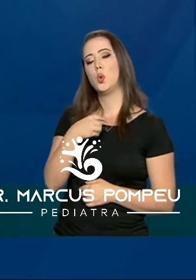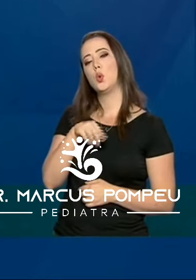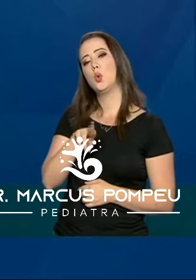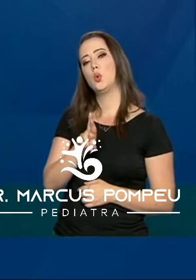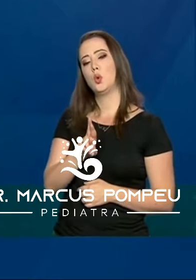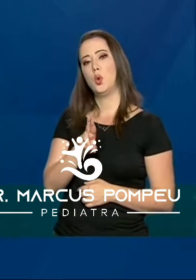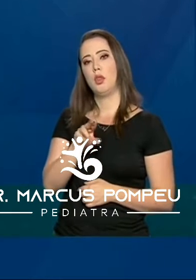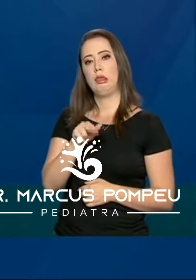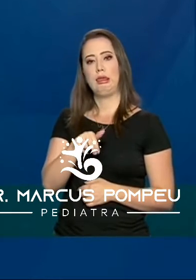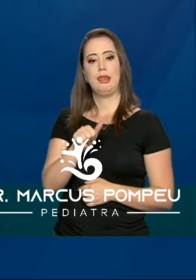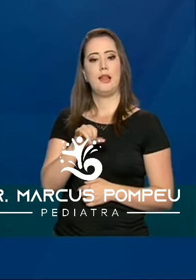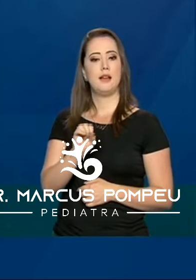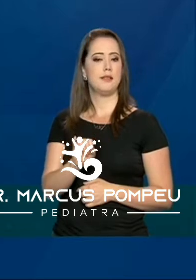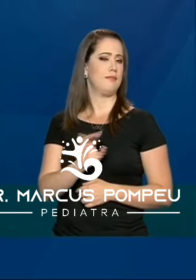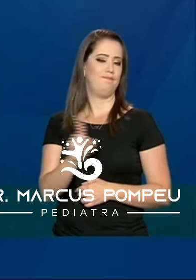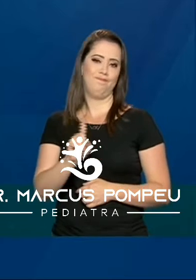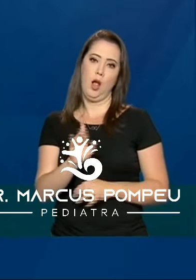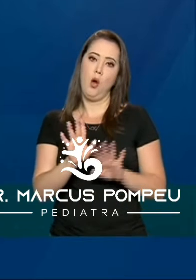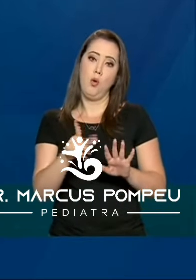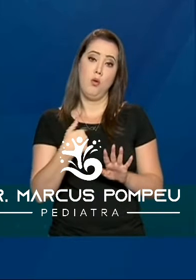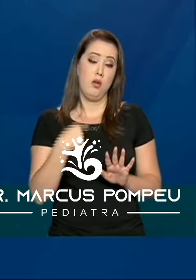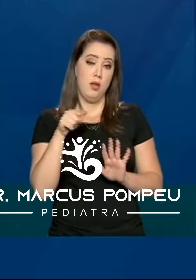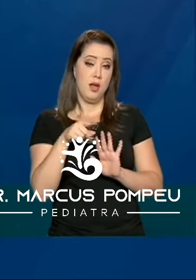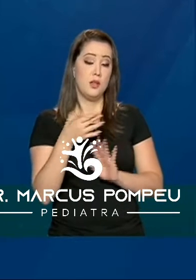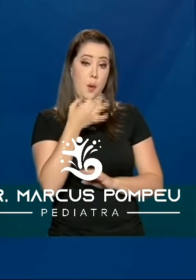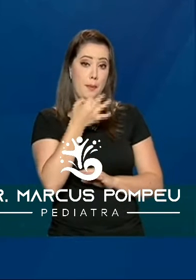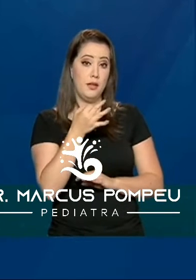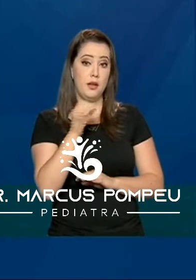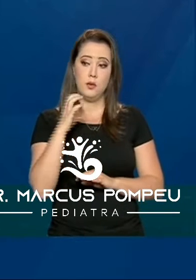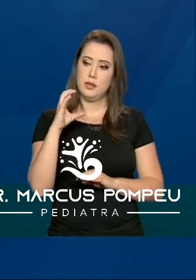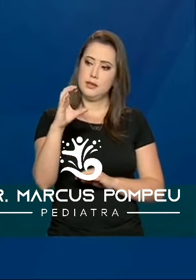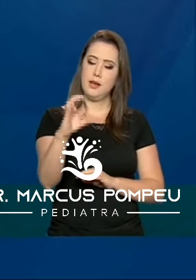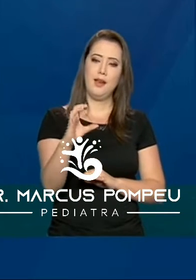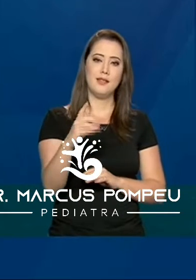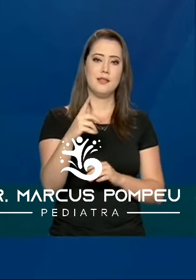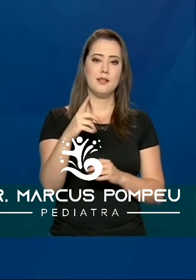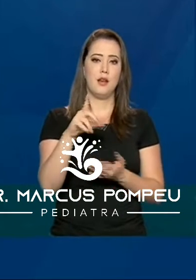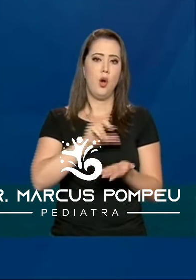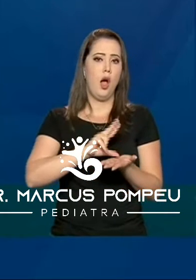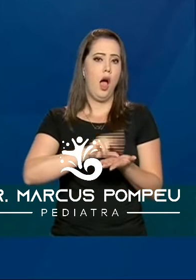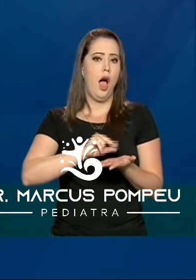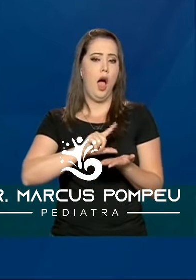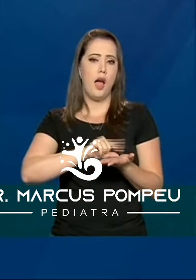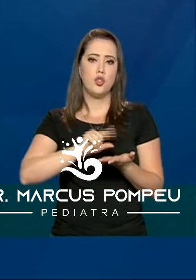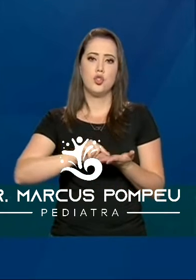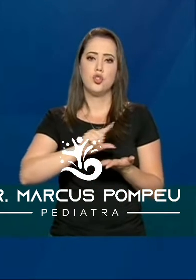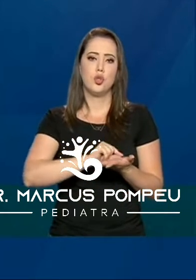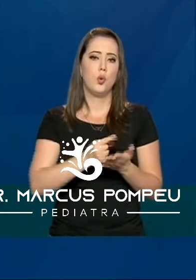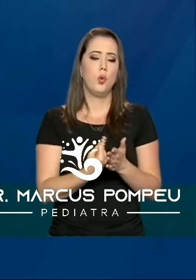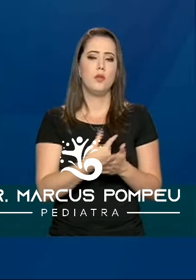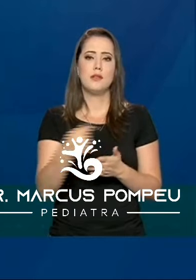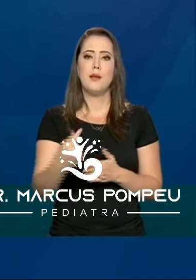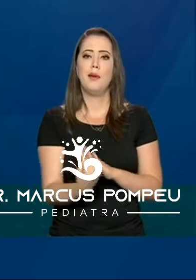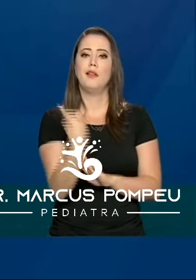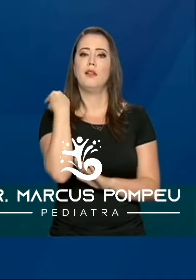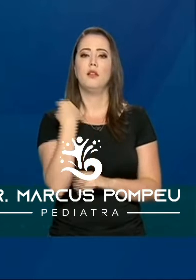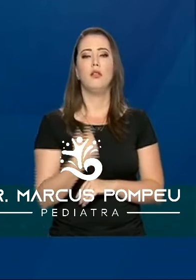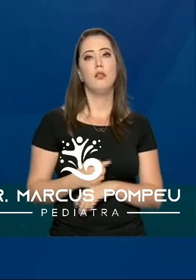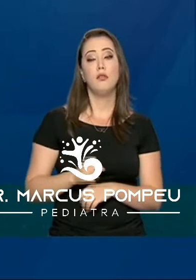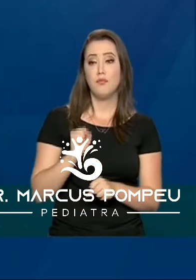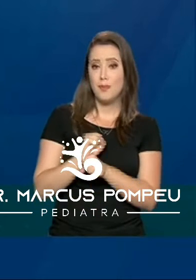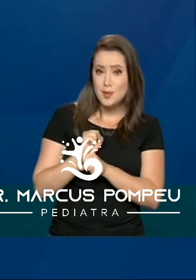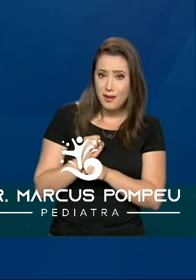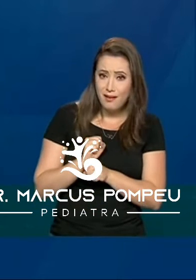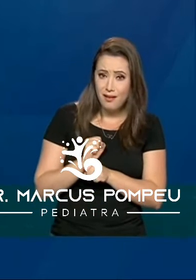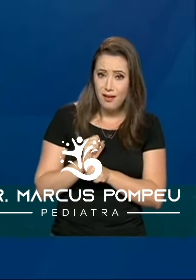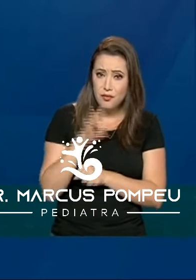da ciência sobre isso aqui. A ciência de hoje, do artigo da semana passada. Não é aquilo que, vamos esperar para ver o que